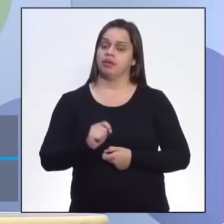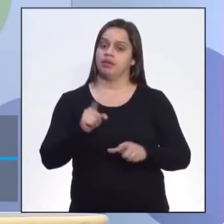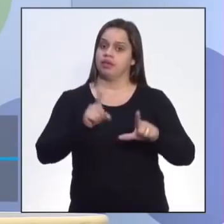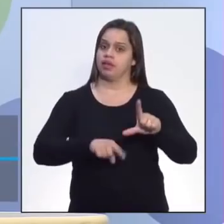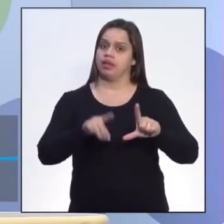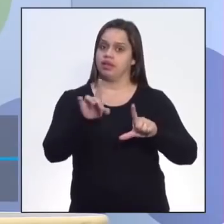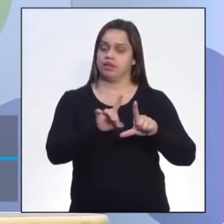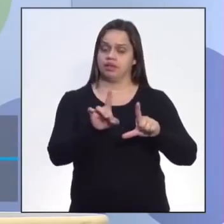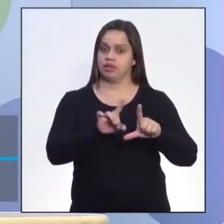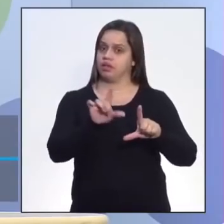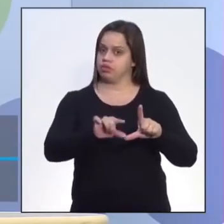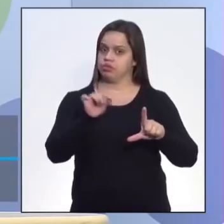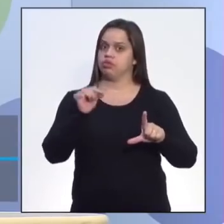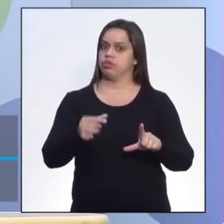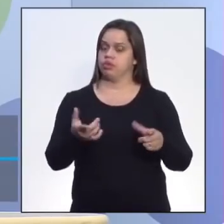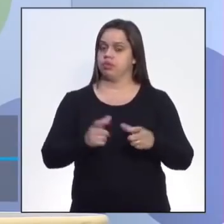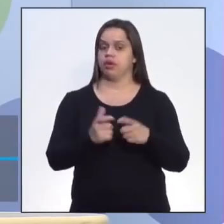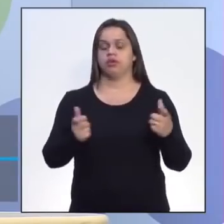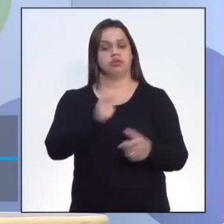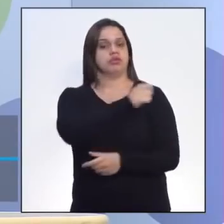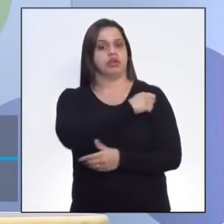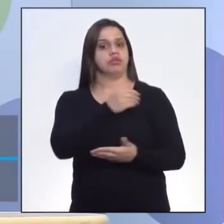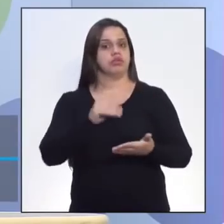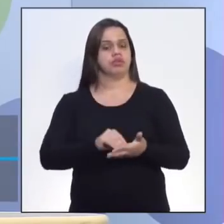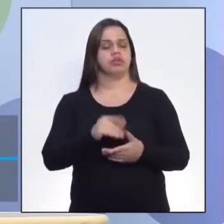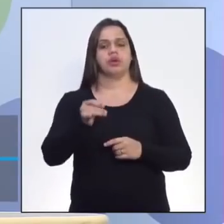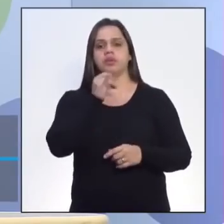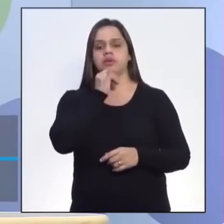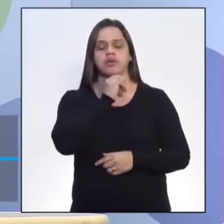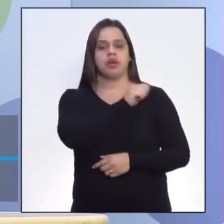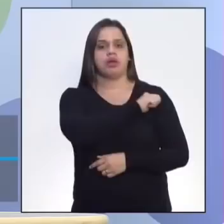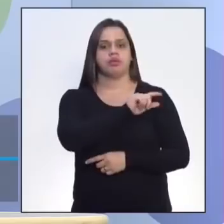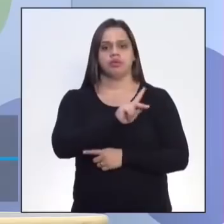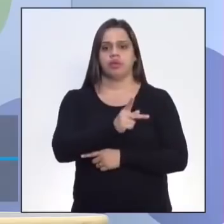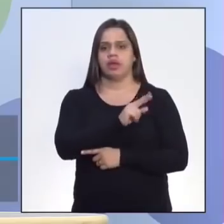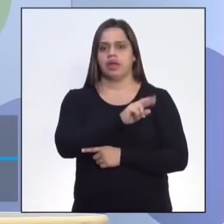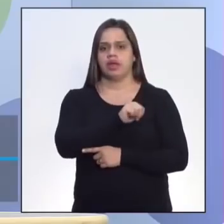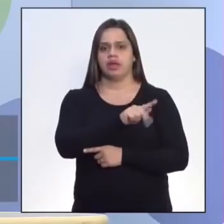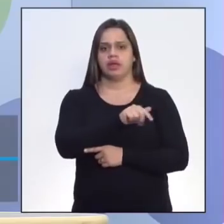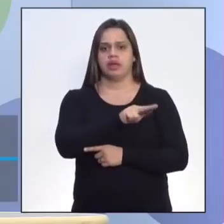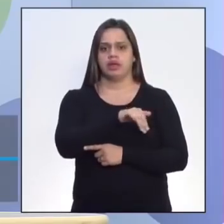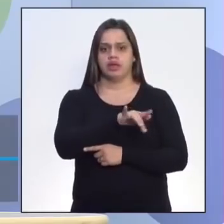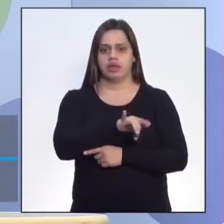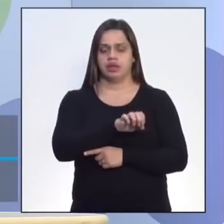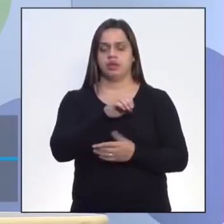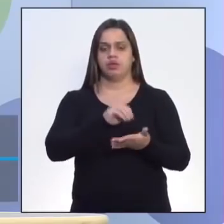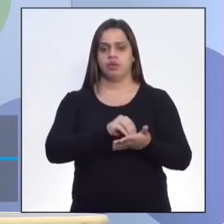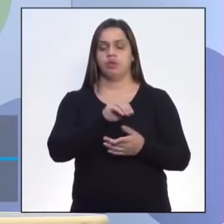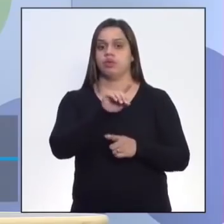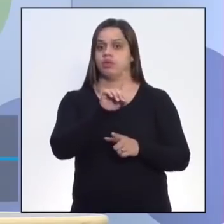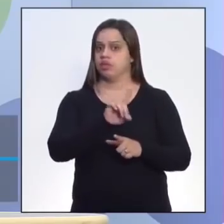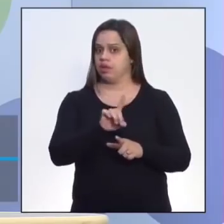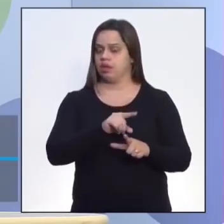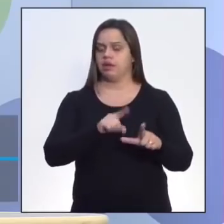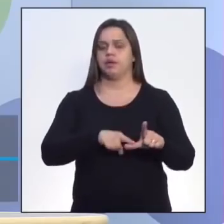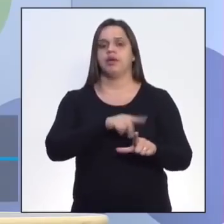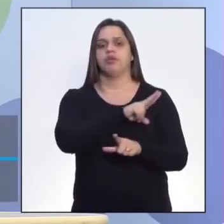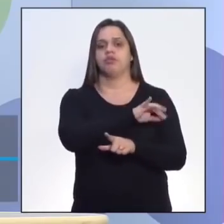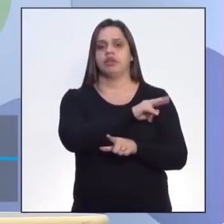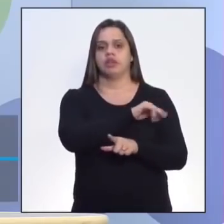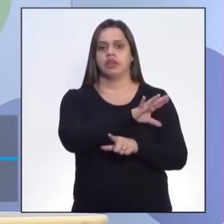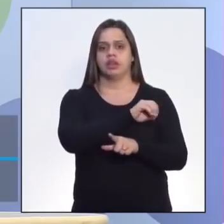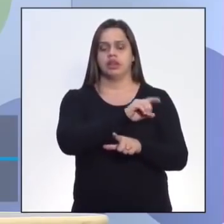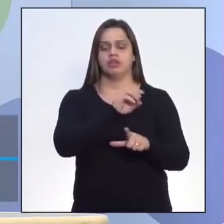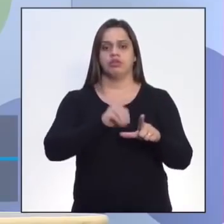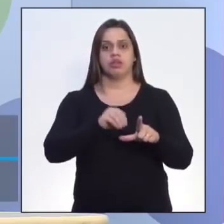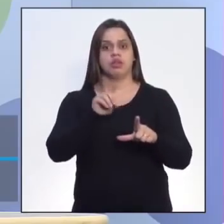A maioria dos alunos colocou. Então, por exemplo, o Henrique colocou a alternativa D. O Vinícius, a alternativa D.